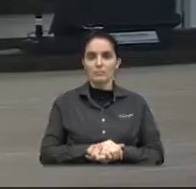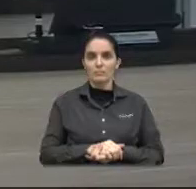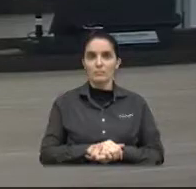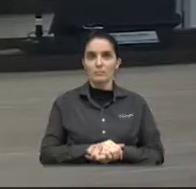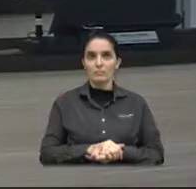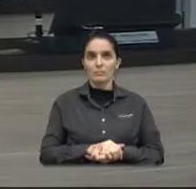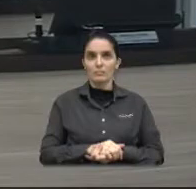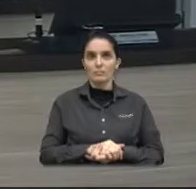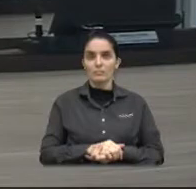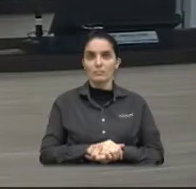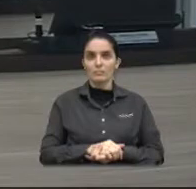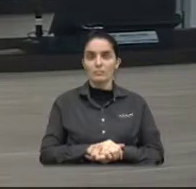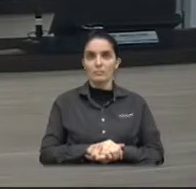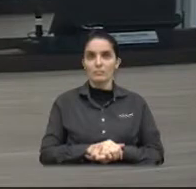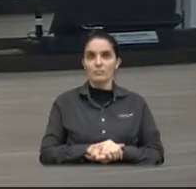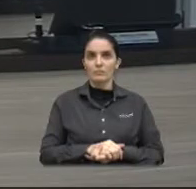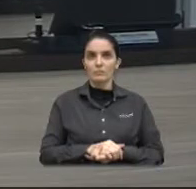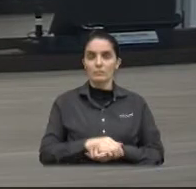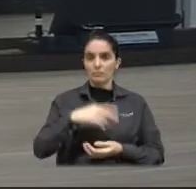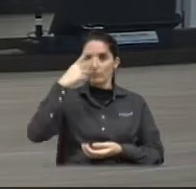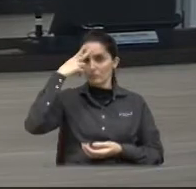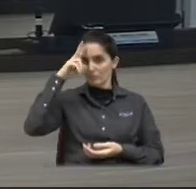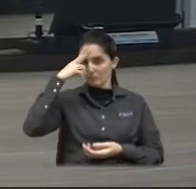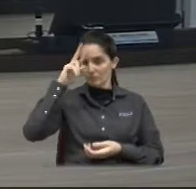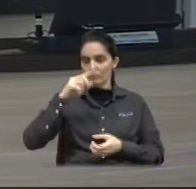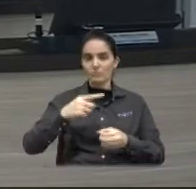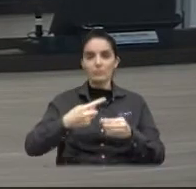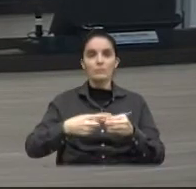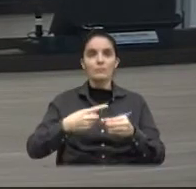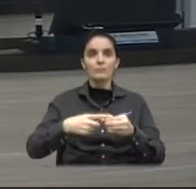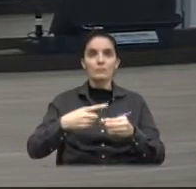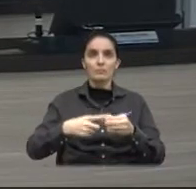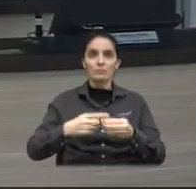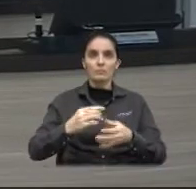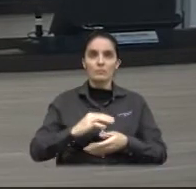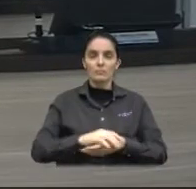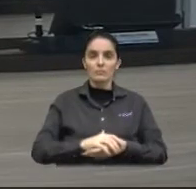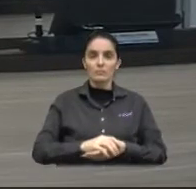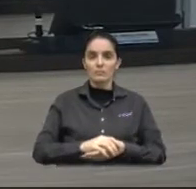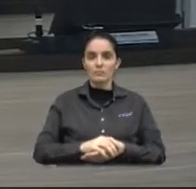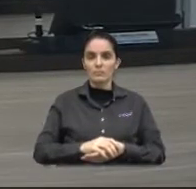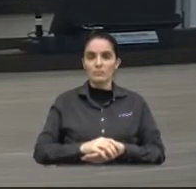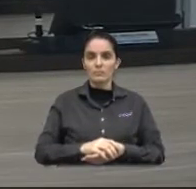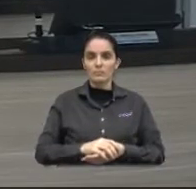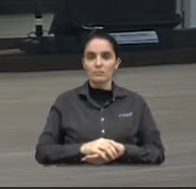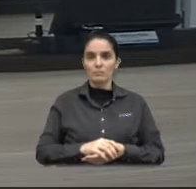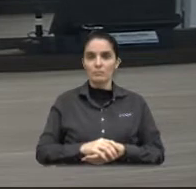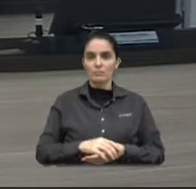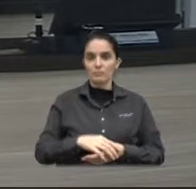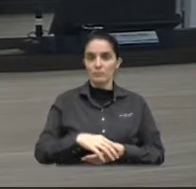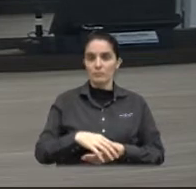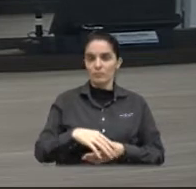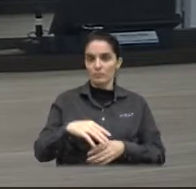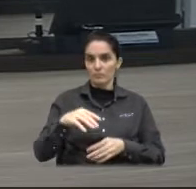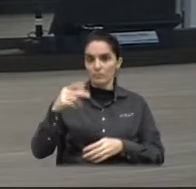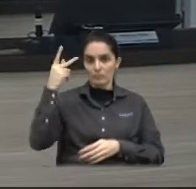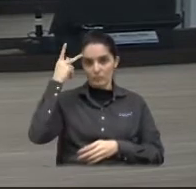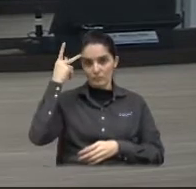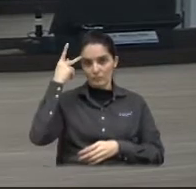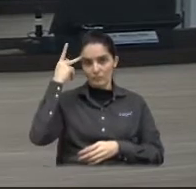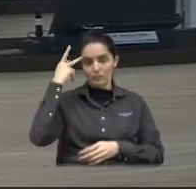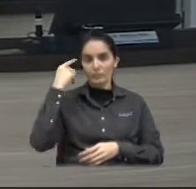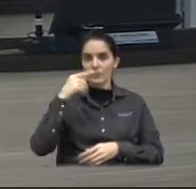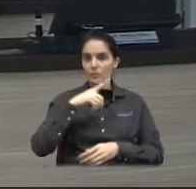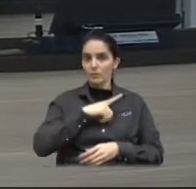que cidades sob a nossa região como do porte de primeira no estado de são paulo já